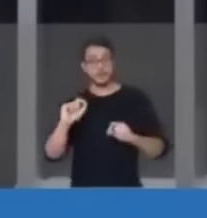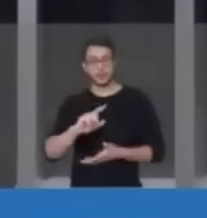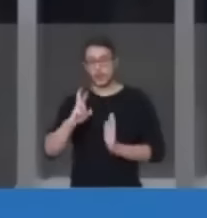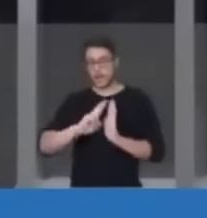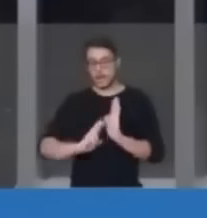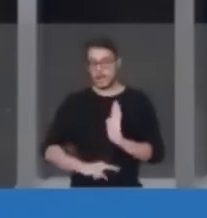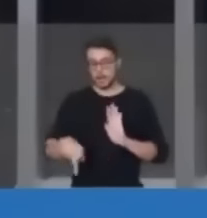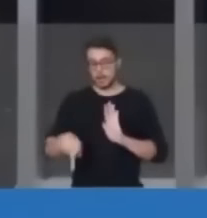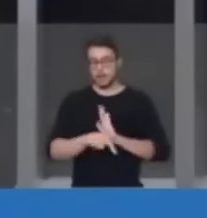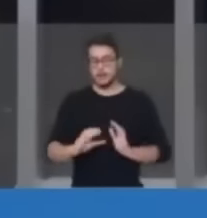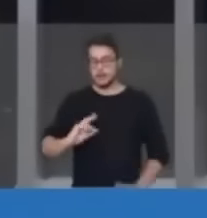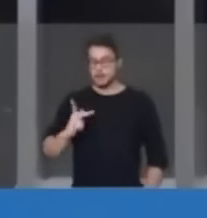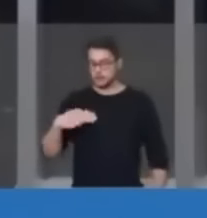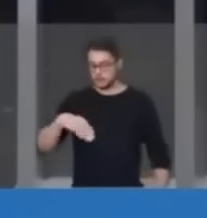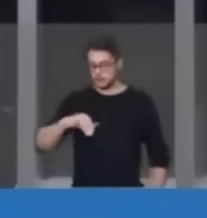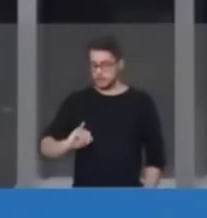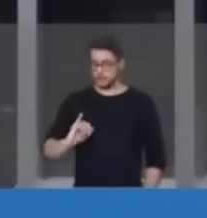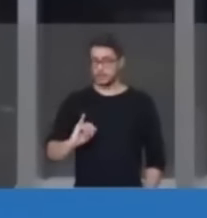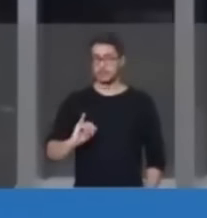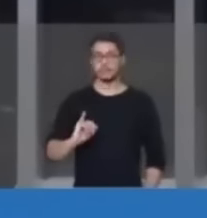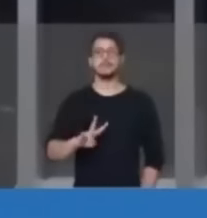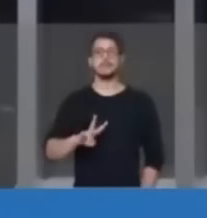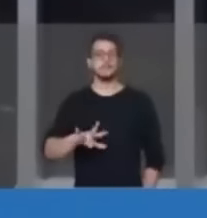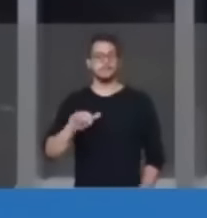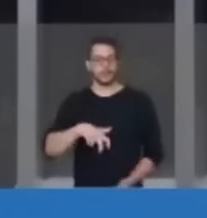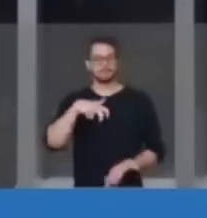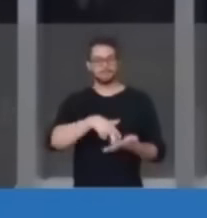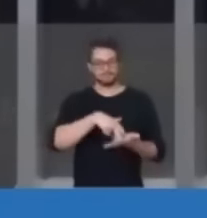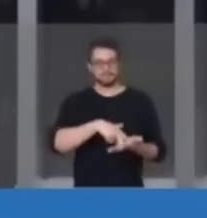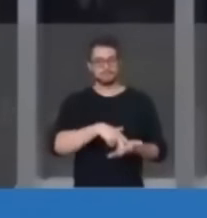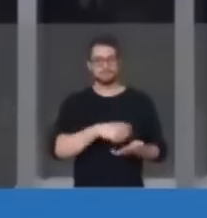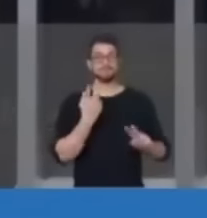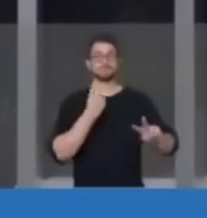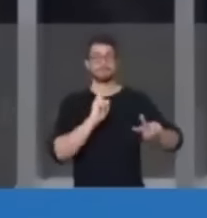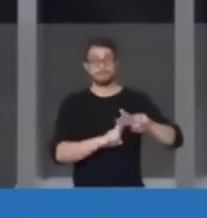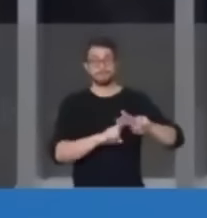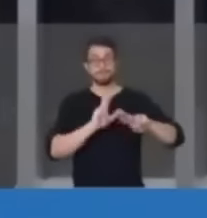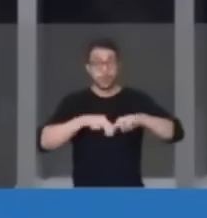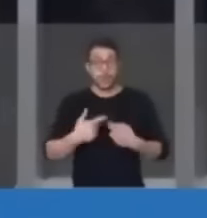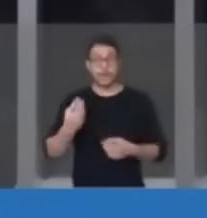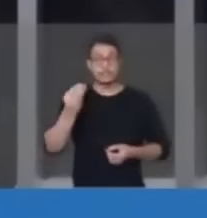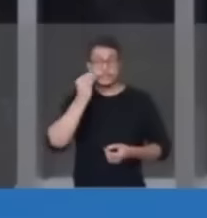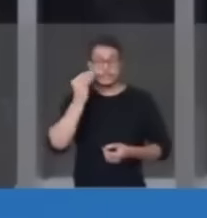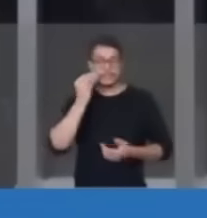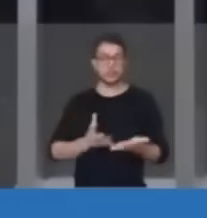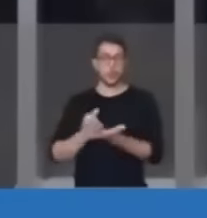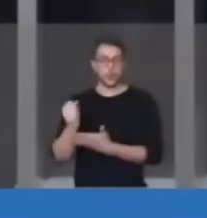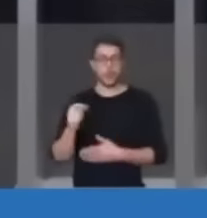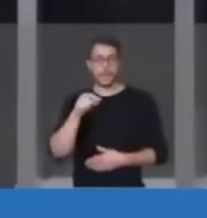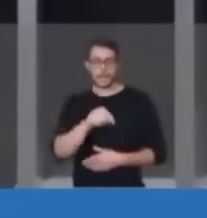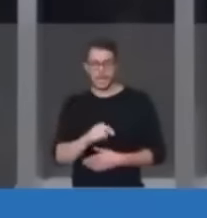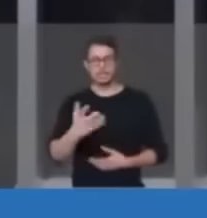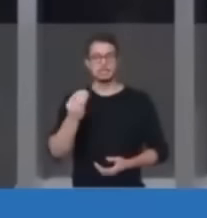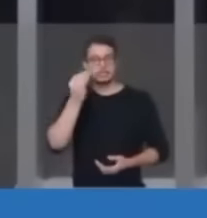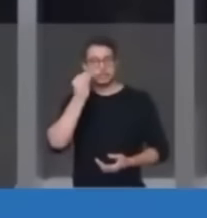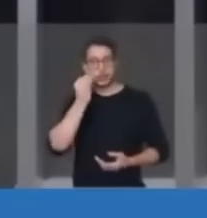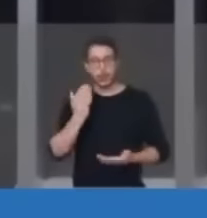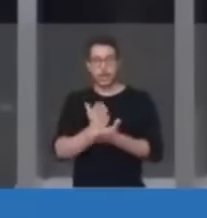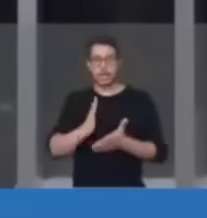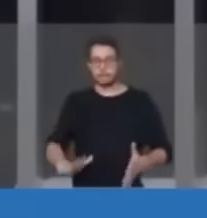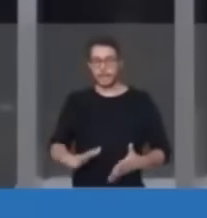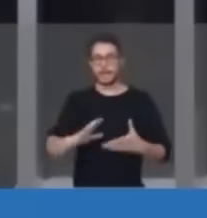vigilantes é que ele possa pagar pela tentativa de golpe aquele que quis liderar o fim da democracia no Brasil depois das